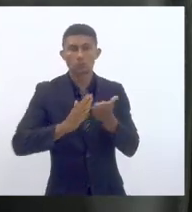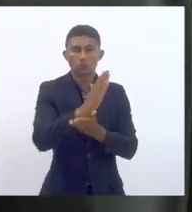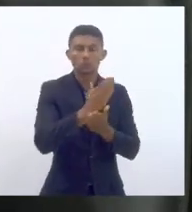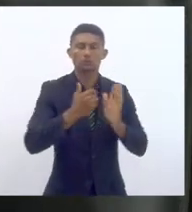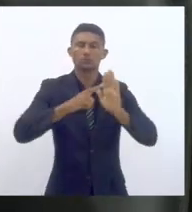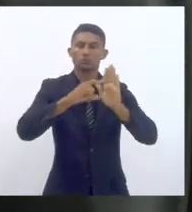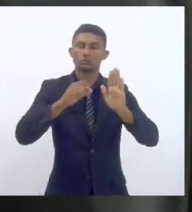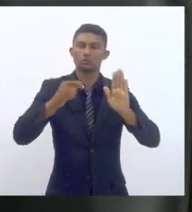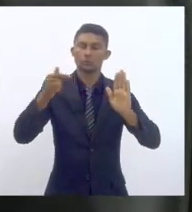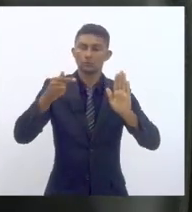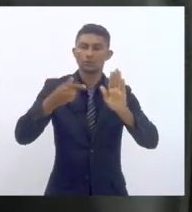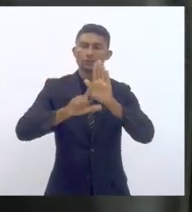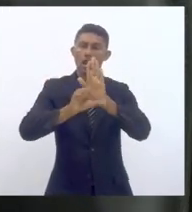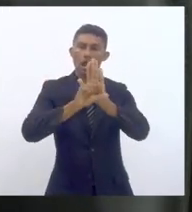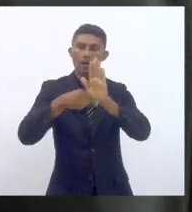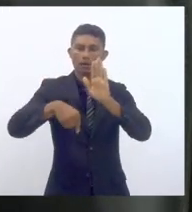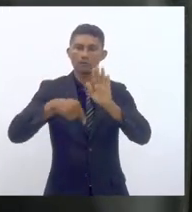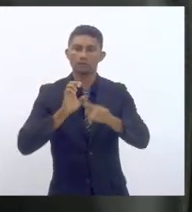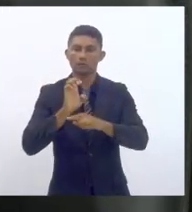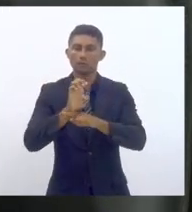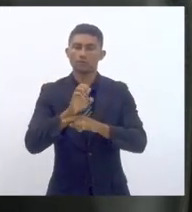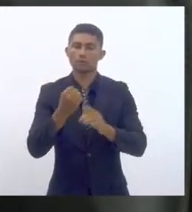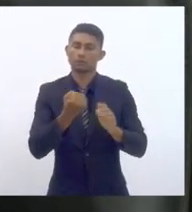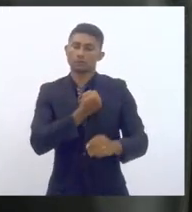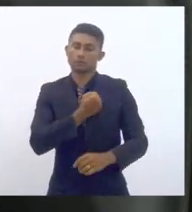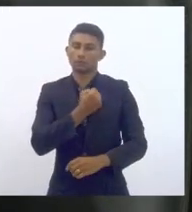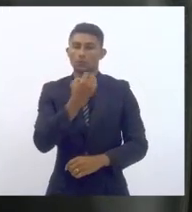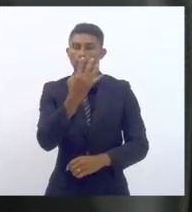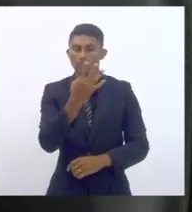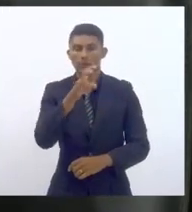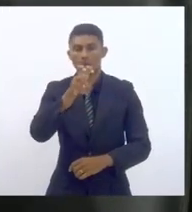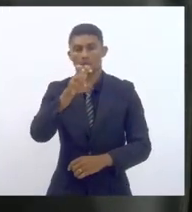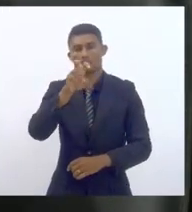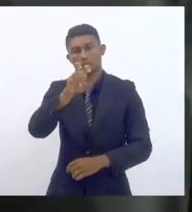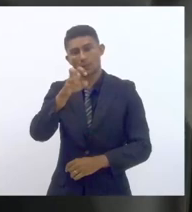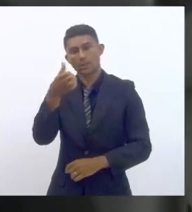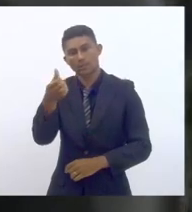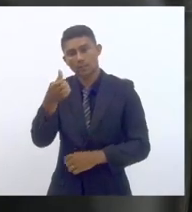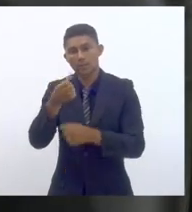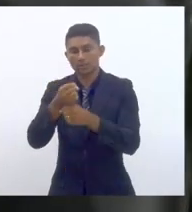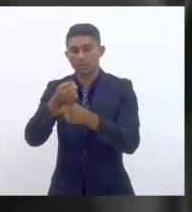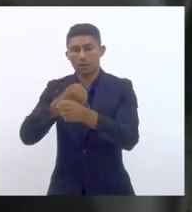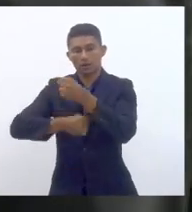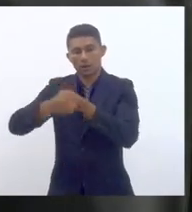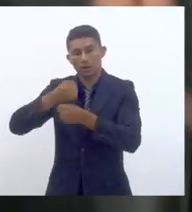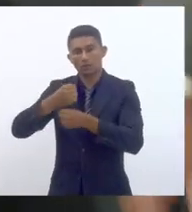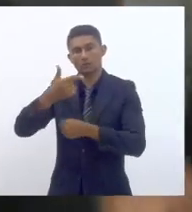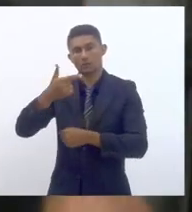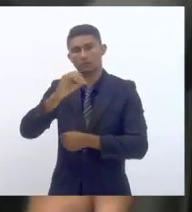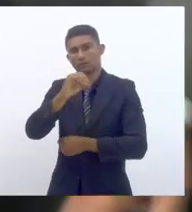artigo 7º da Lei Estadual número 4.556 de 2005,